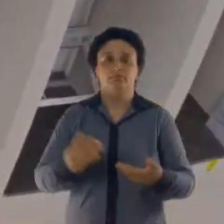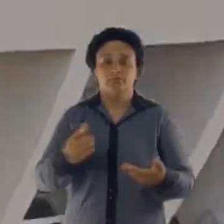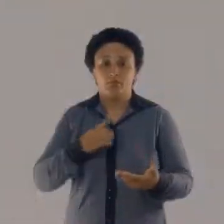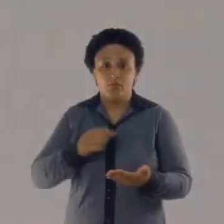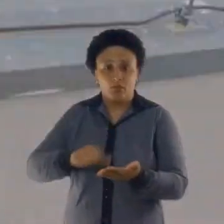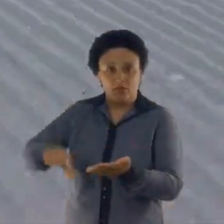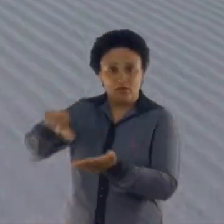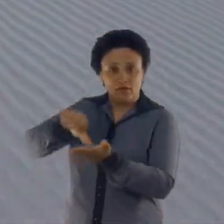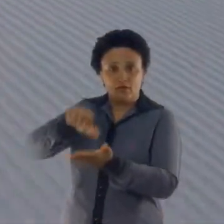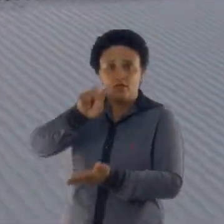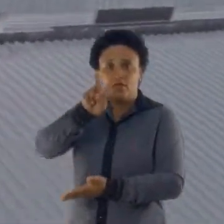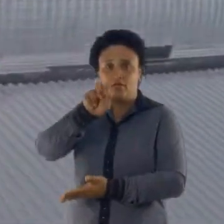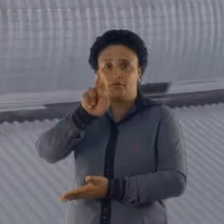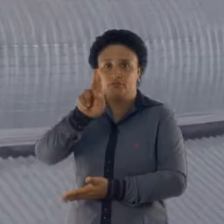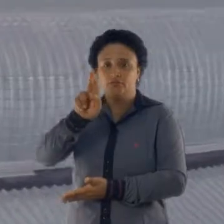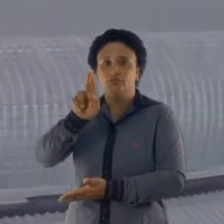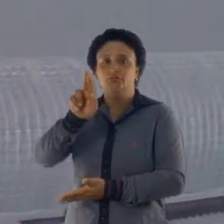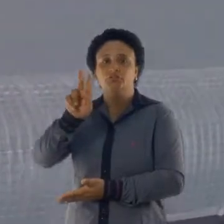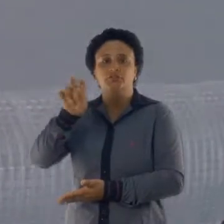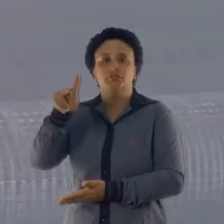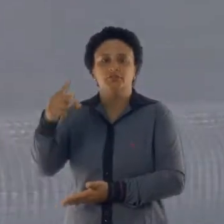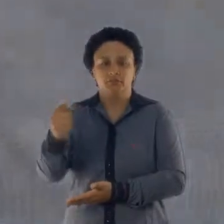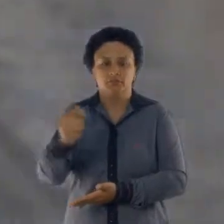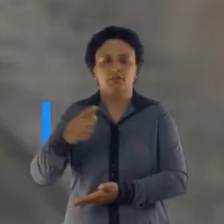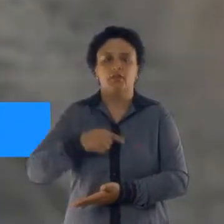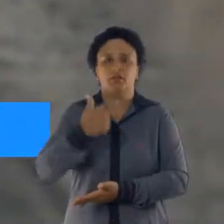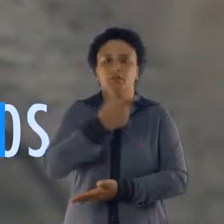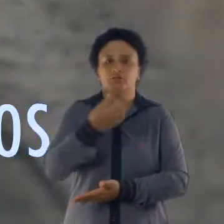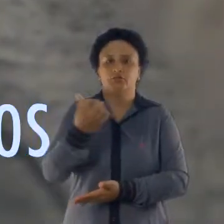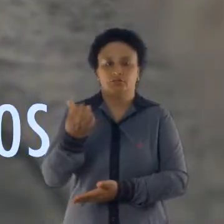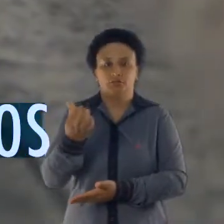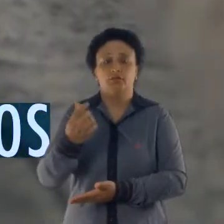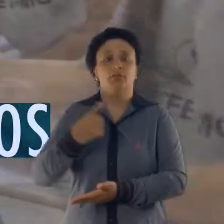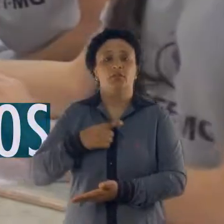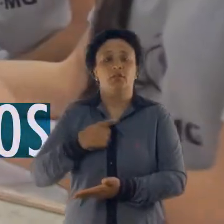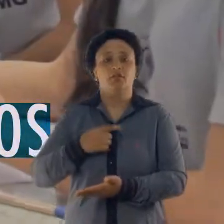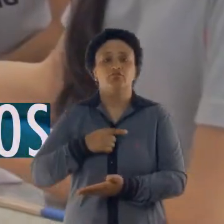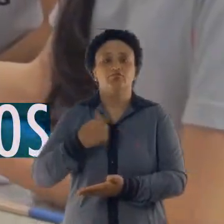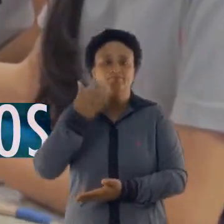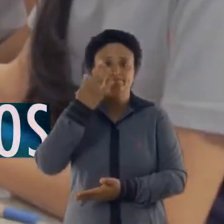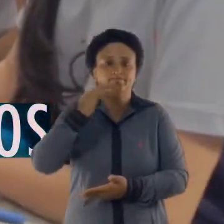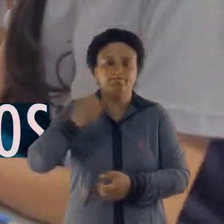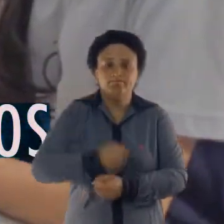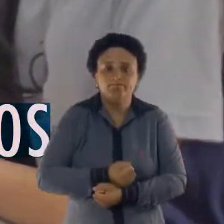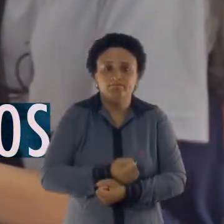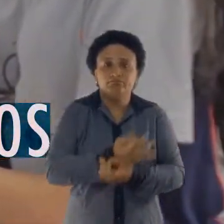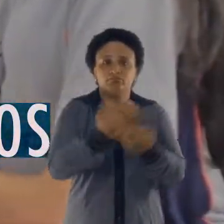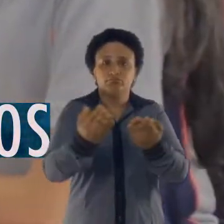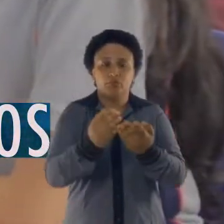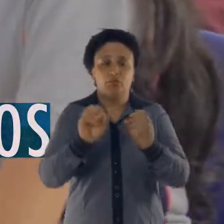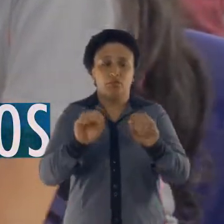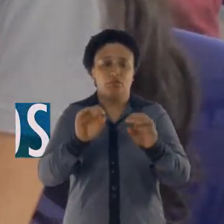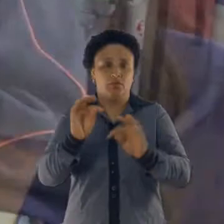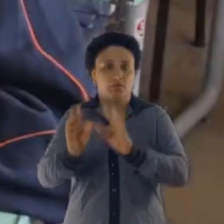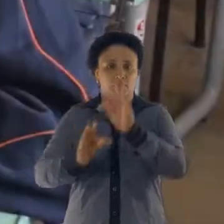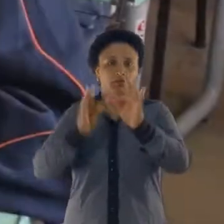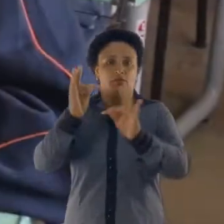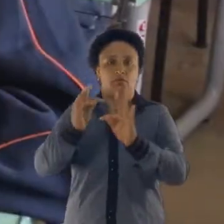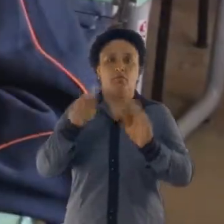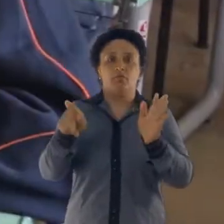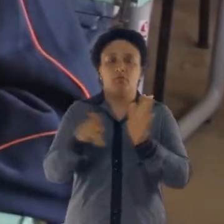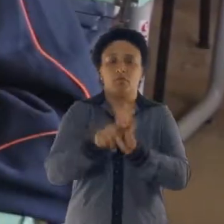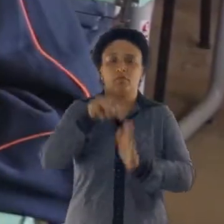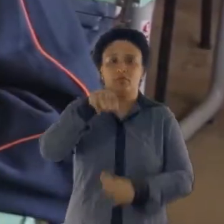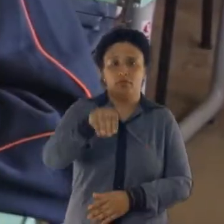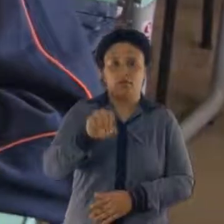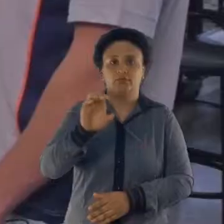A unidade do CEFET em Varginha foi criada em 2006 por meio do Plano de Expansão da Rede Federal de Educação Tecnológica do